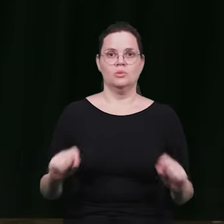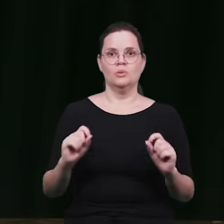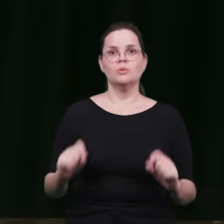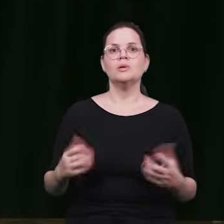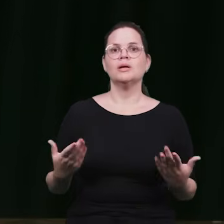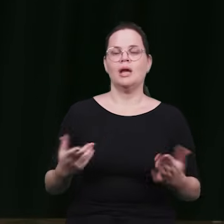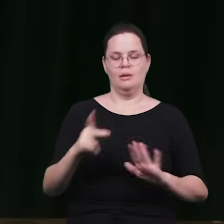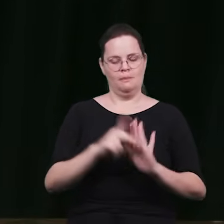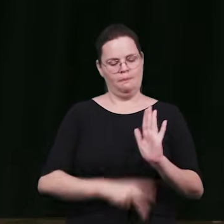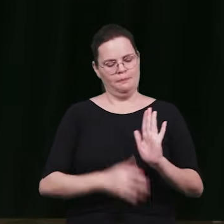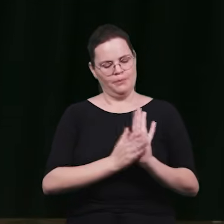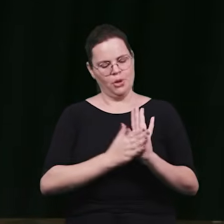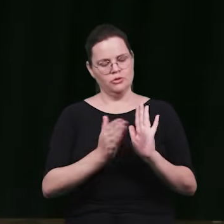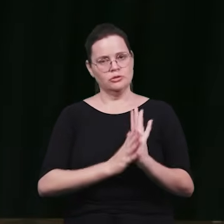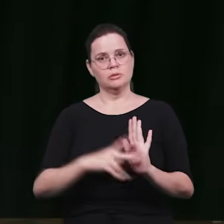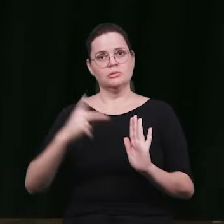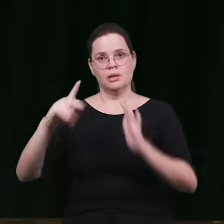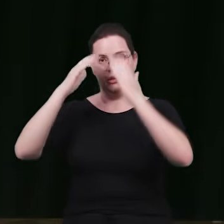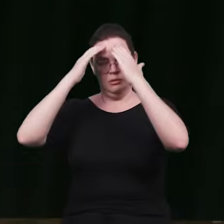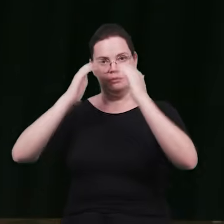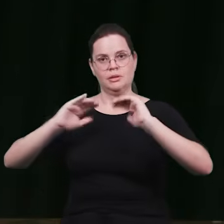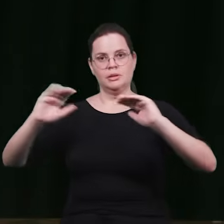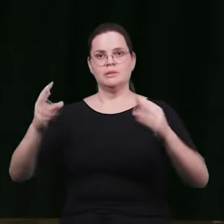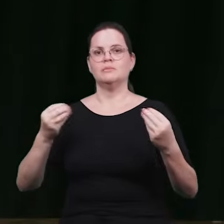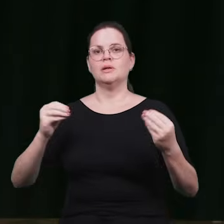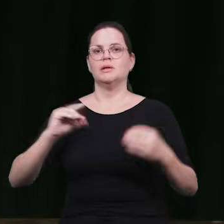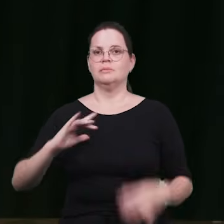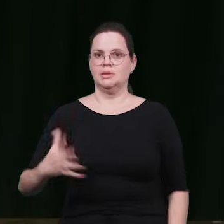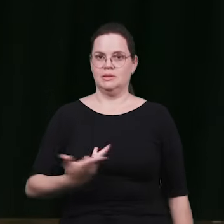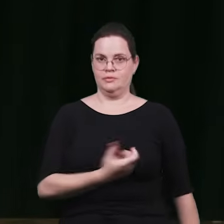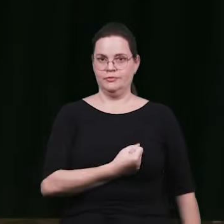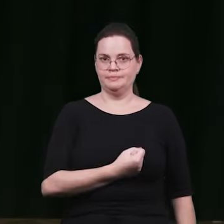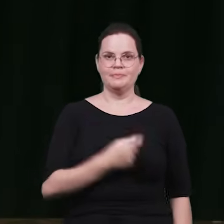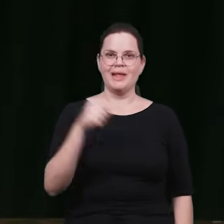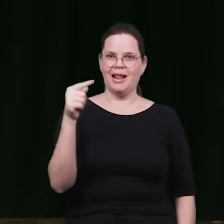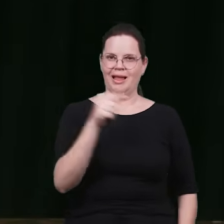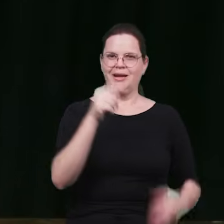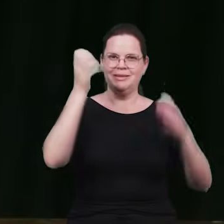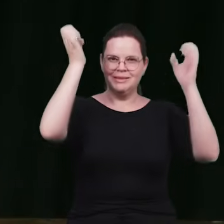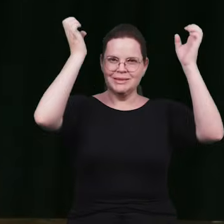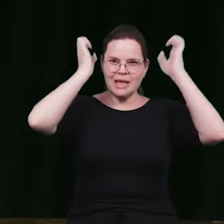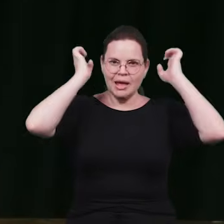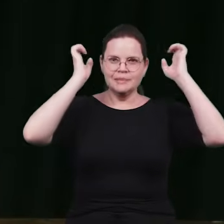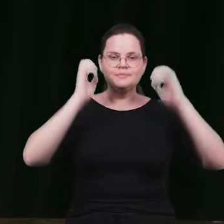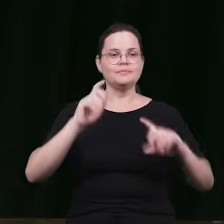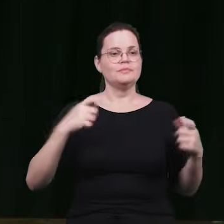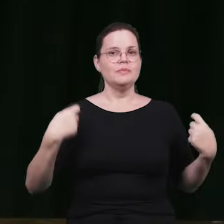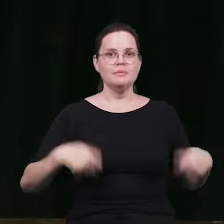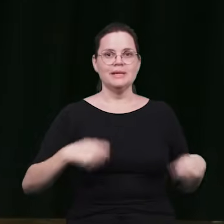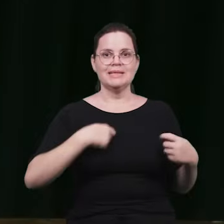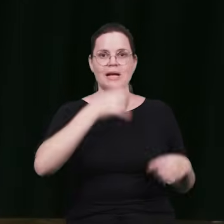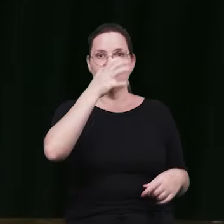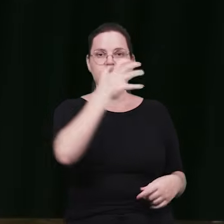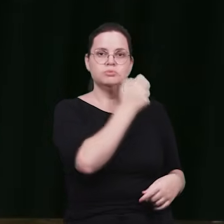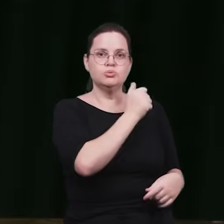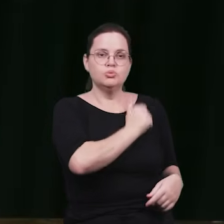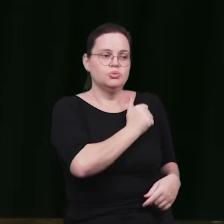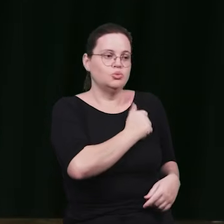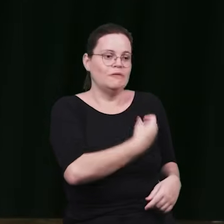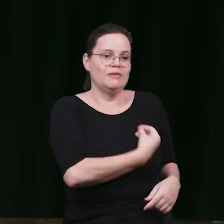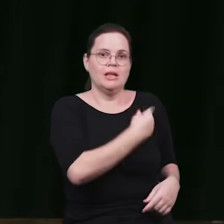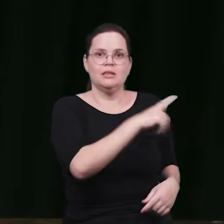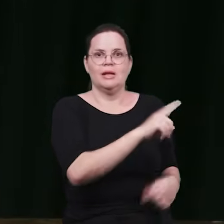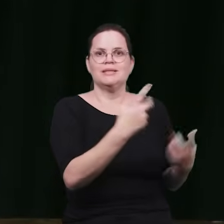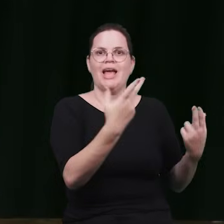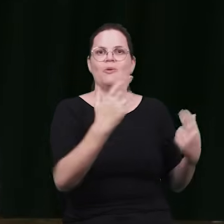salvação. Ali era para a salvação do povo judeu que estava ali em Suzã, que estava ali na Pérsia. Mas agora o Senhor